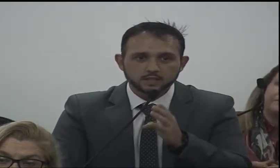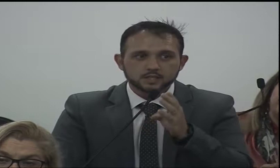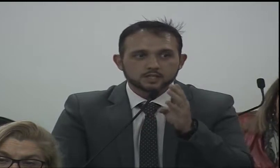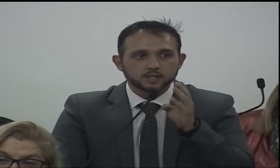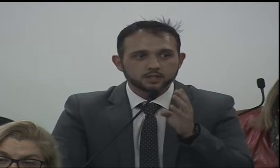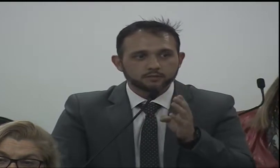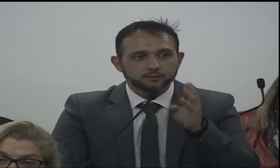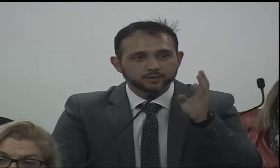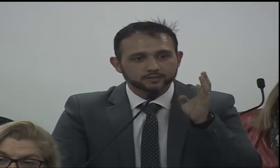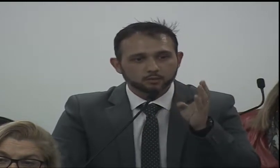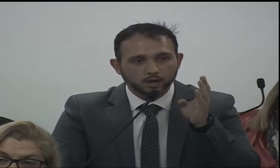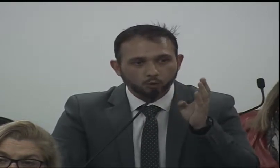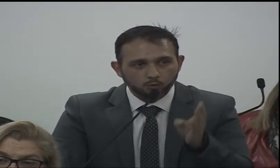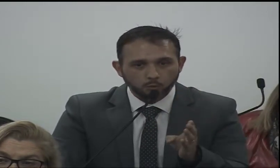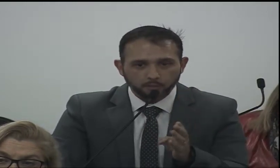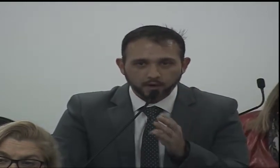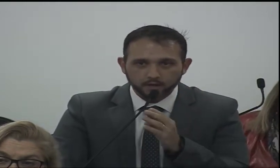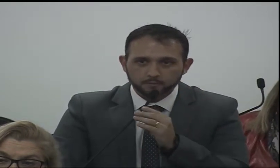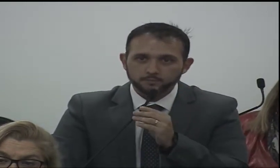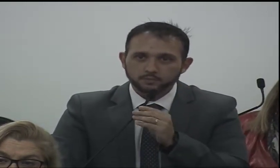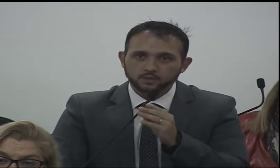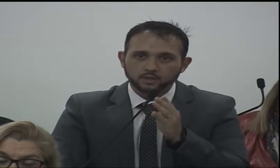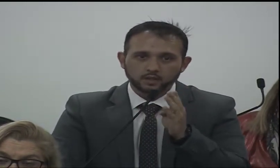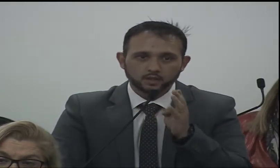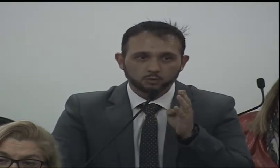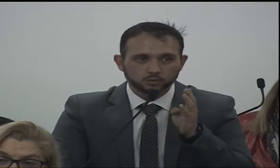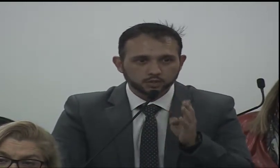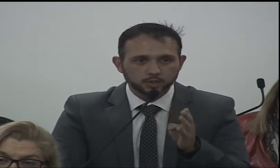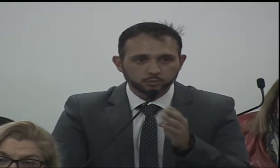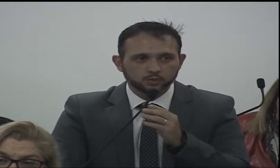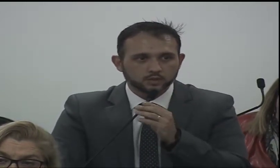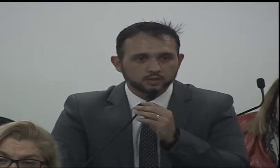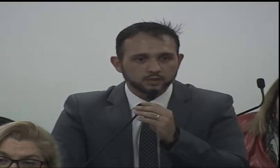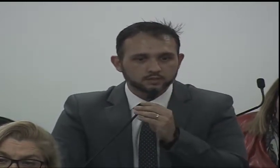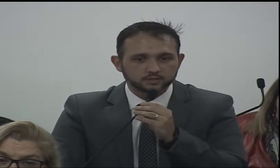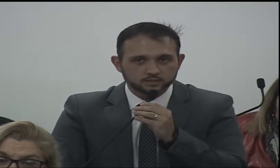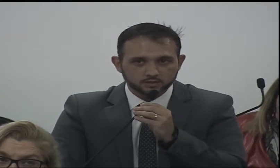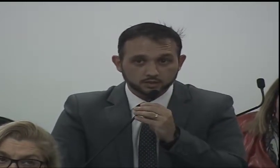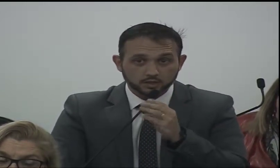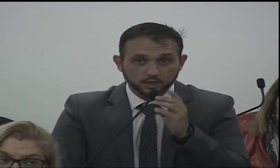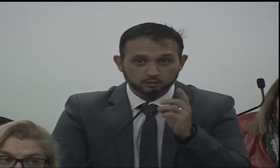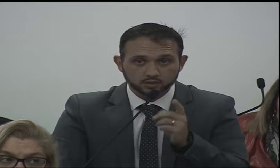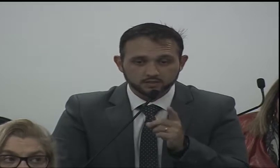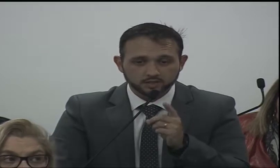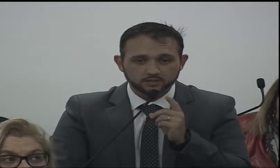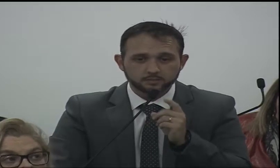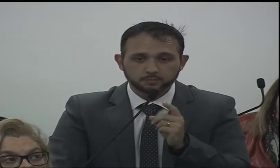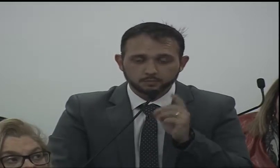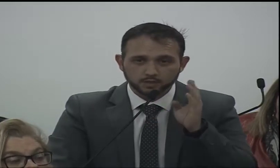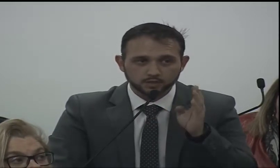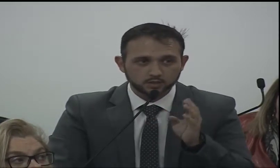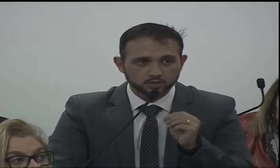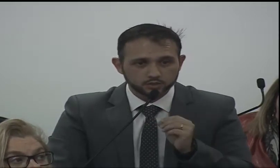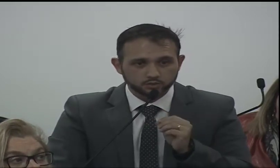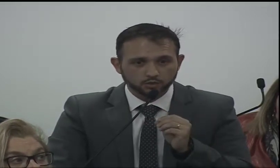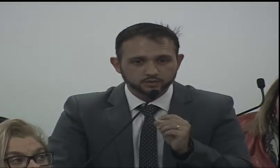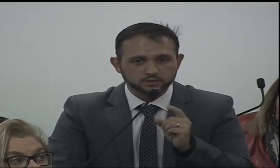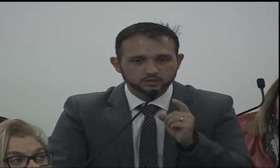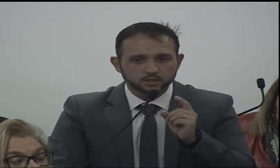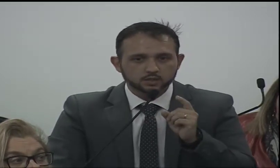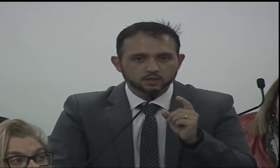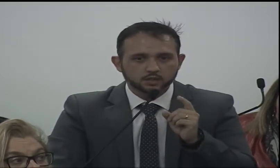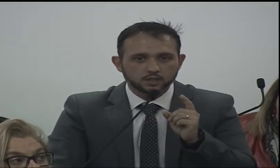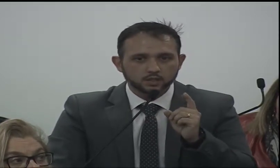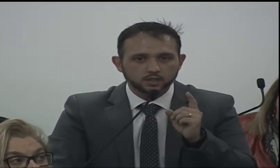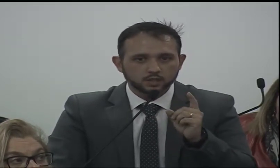que façam a ocupar o tempo desses adolescentes e jovens